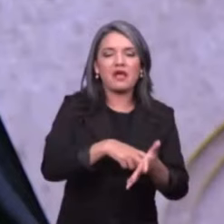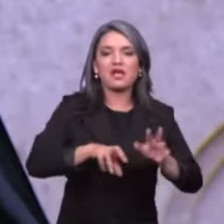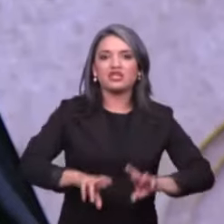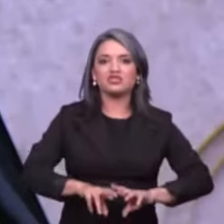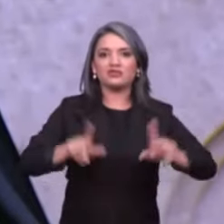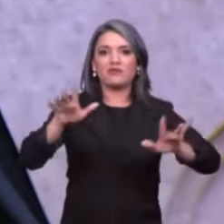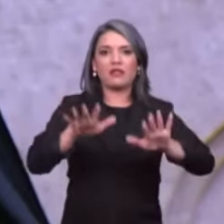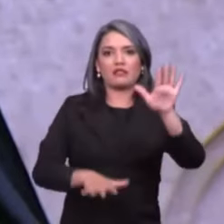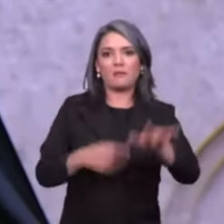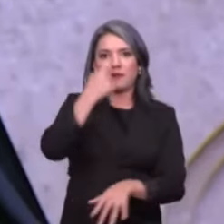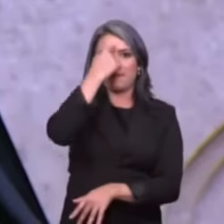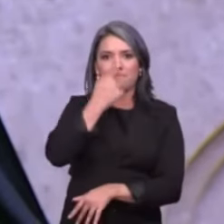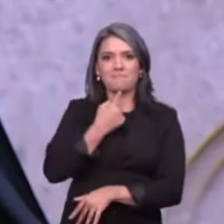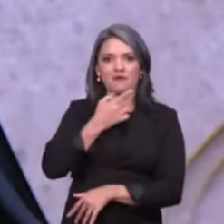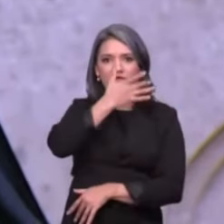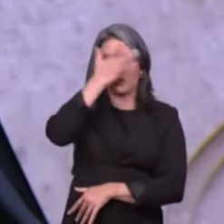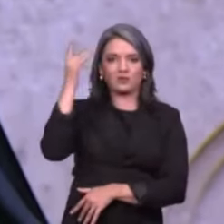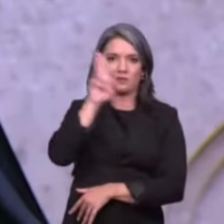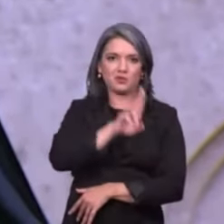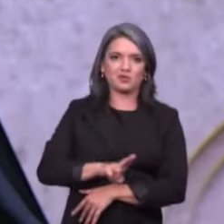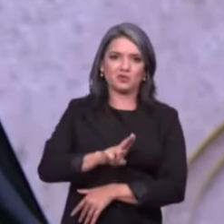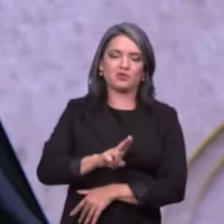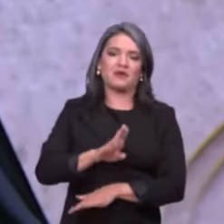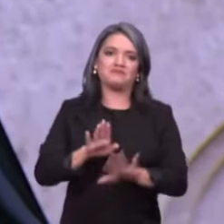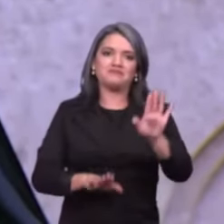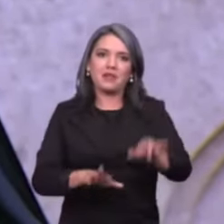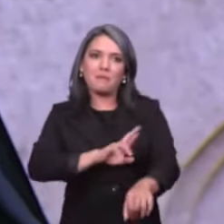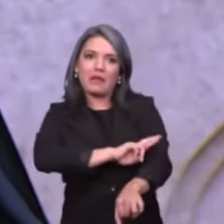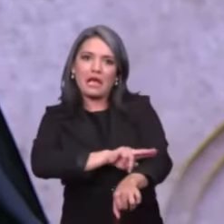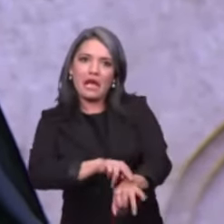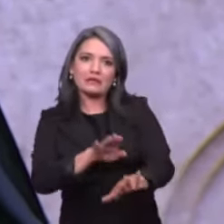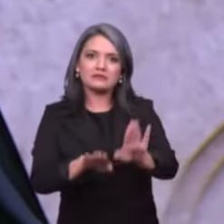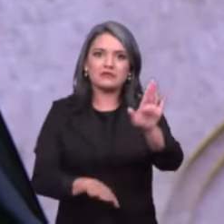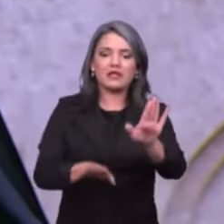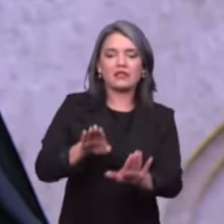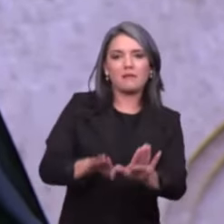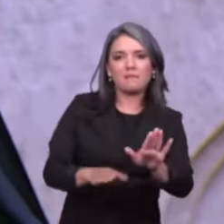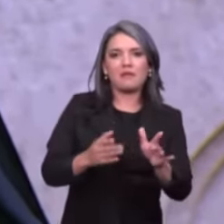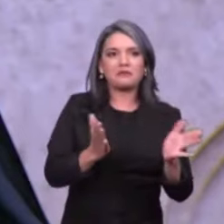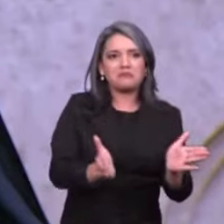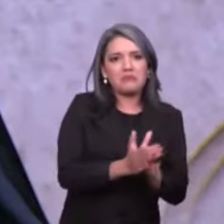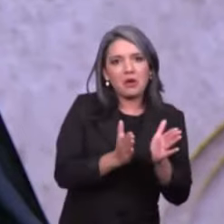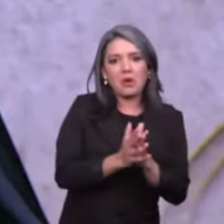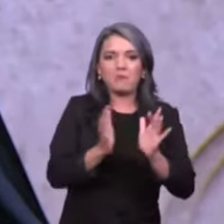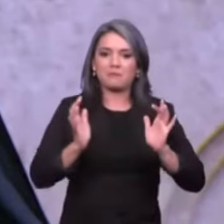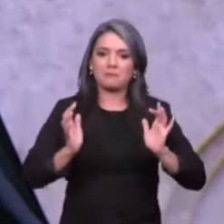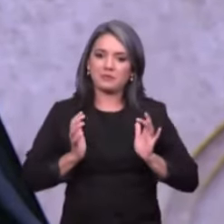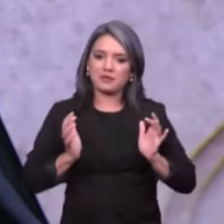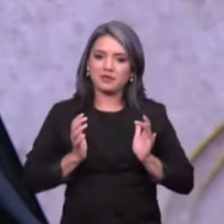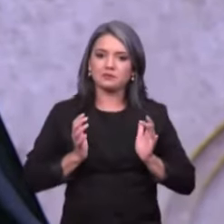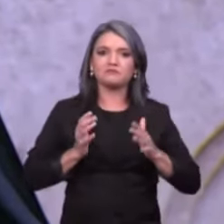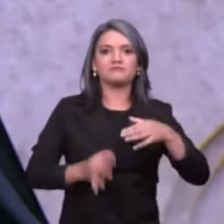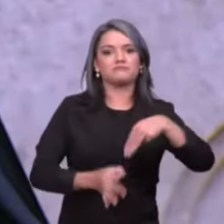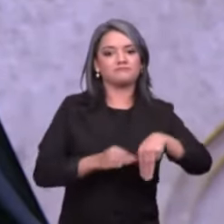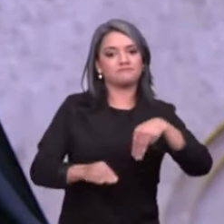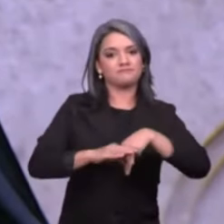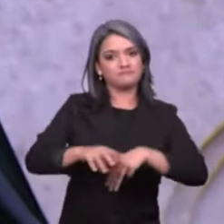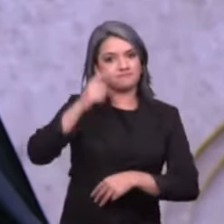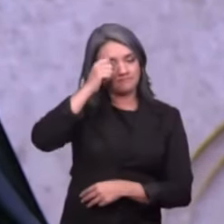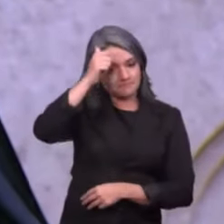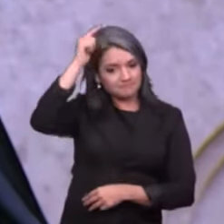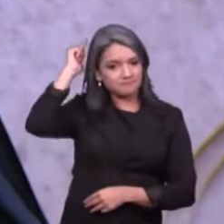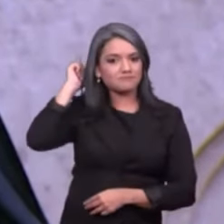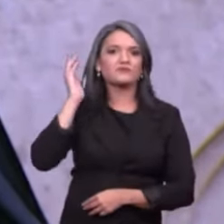do usuário. E isso é uma tarefa do Poder Judiciário. E o ministro Alexandre de Moraes, no seu voto,